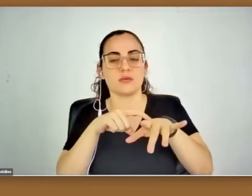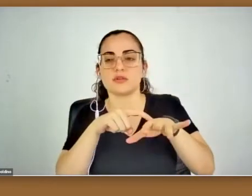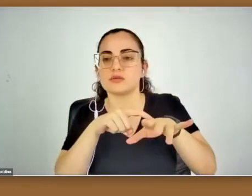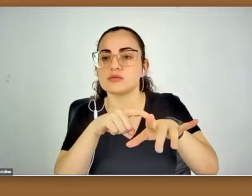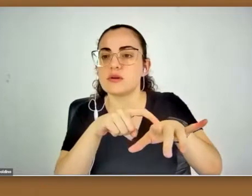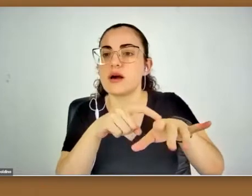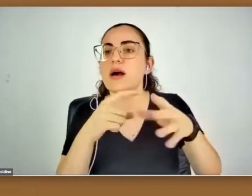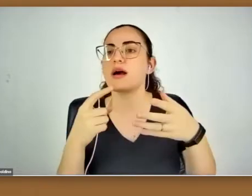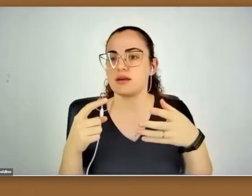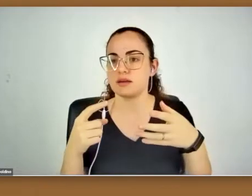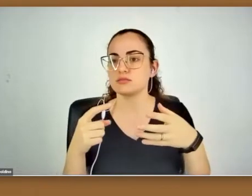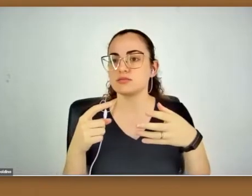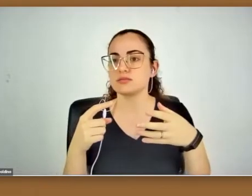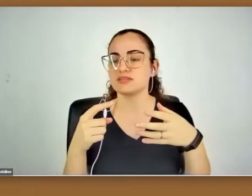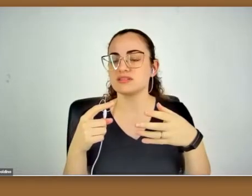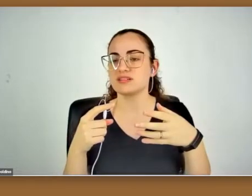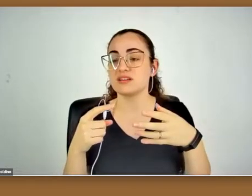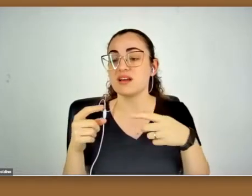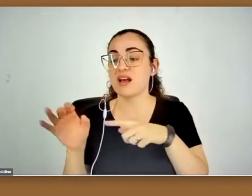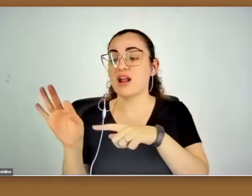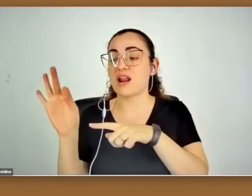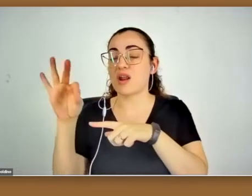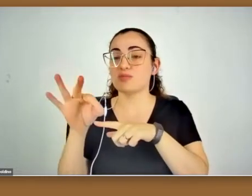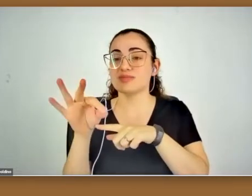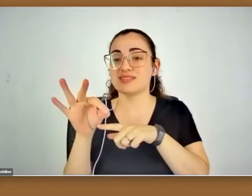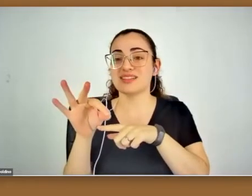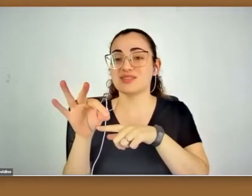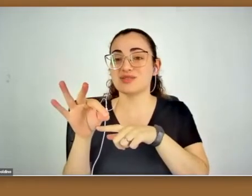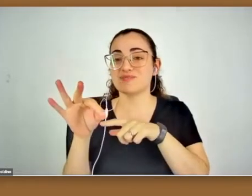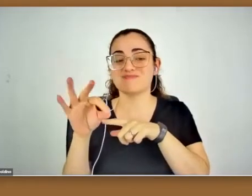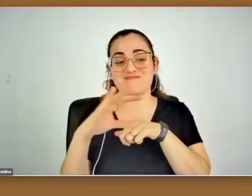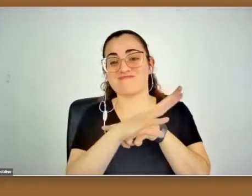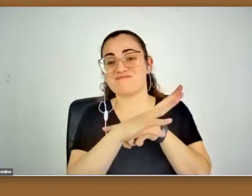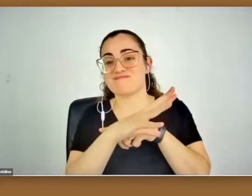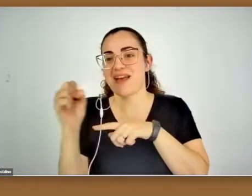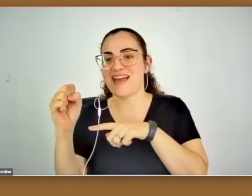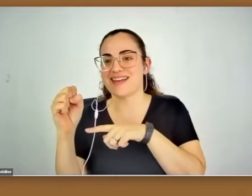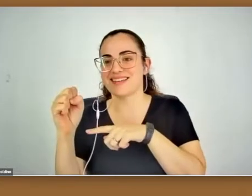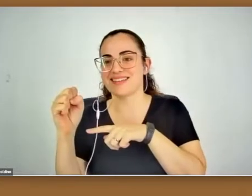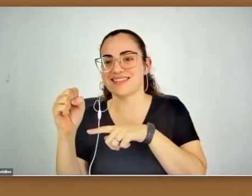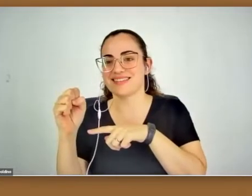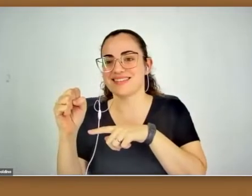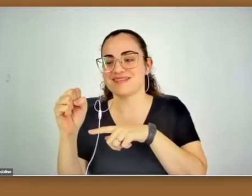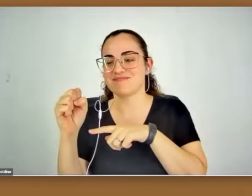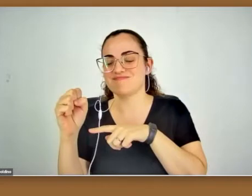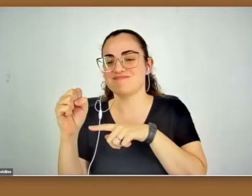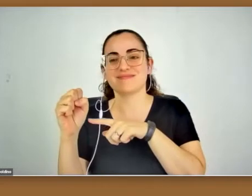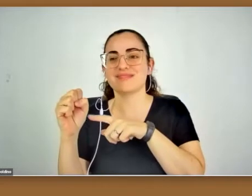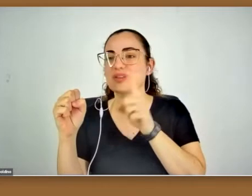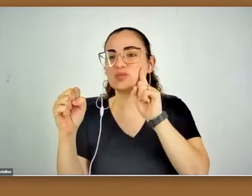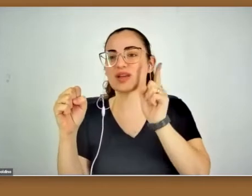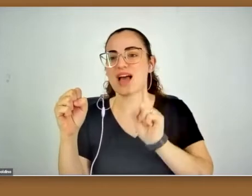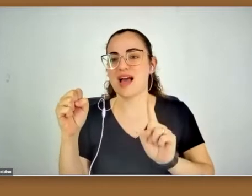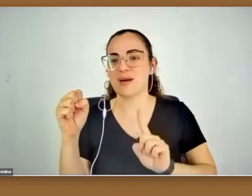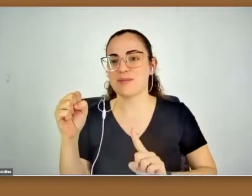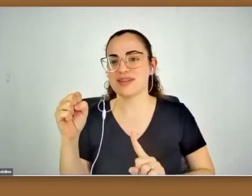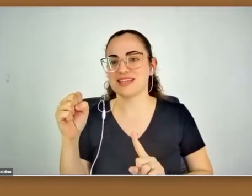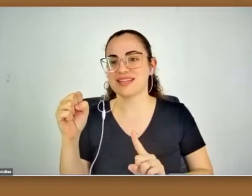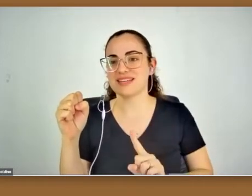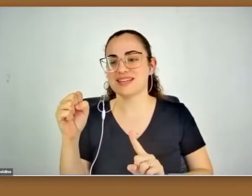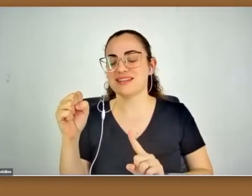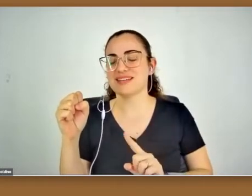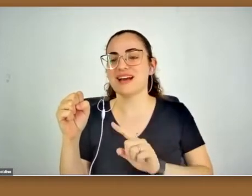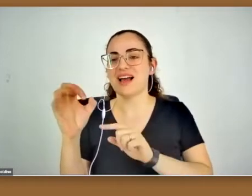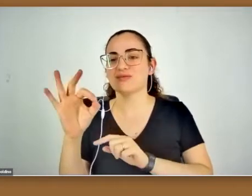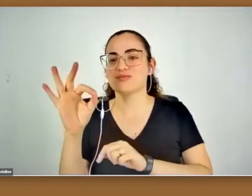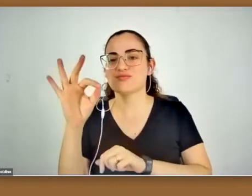esses mosquitinhos. E é esse momento que o mosquitinho vai lá e pica a gente, está se alimentando com sangue, na saliva dele ele